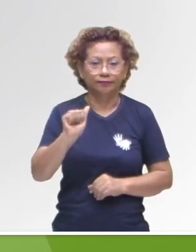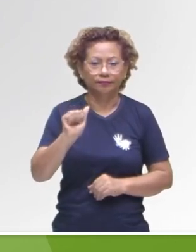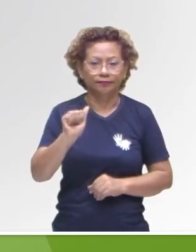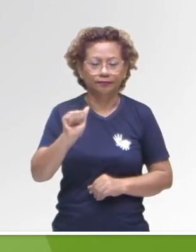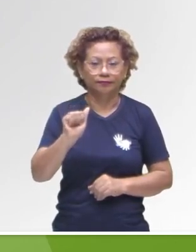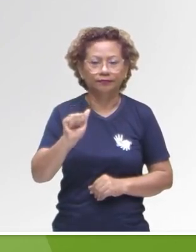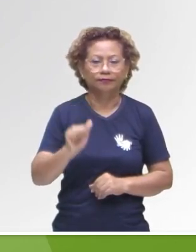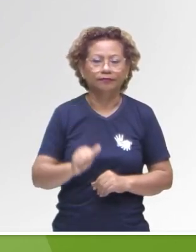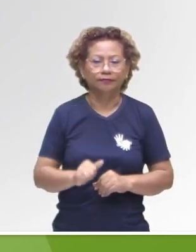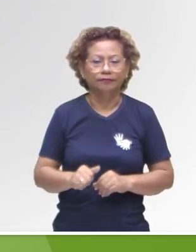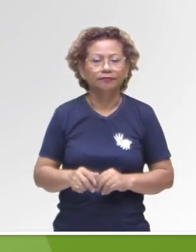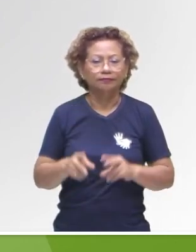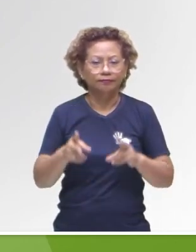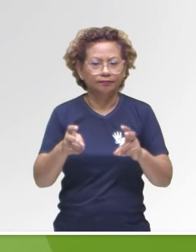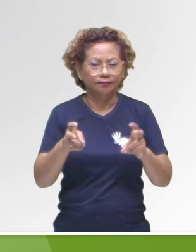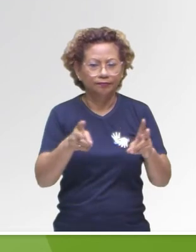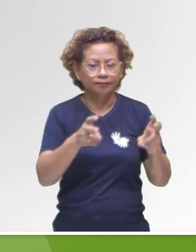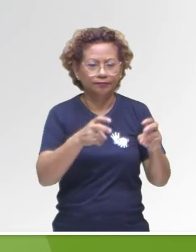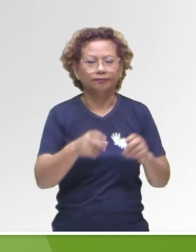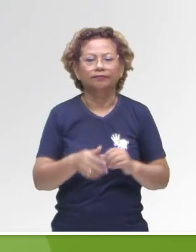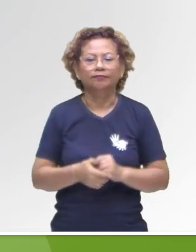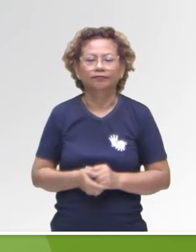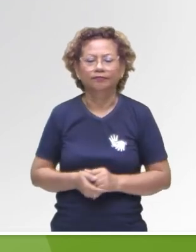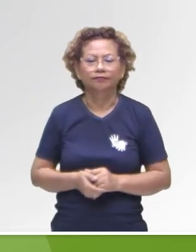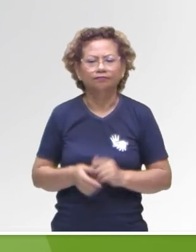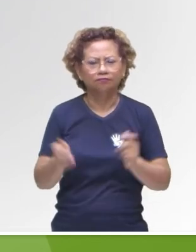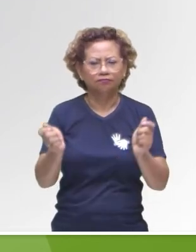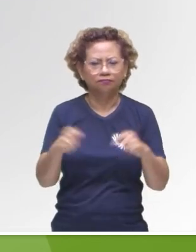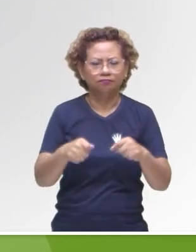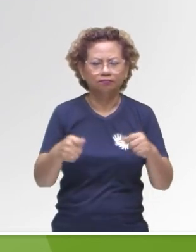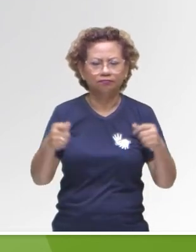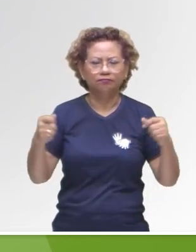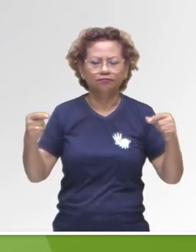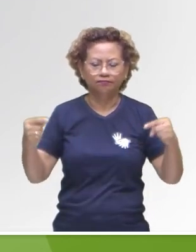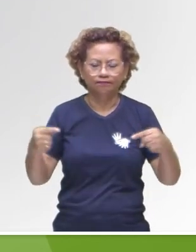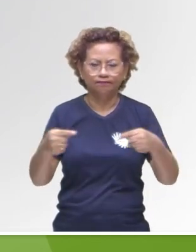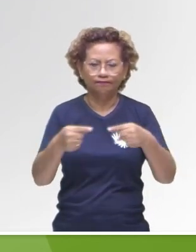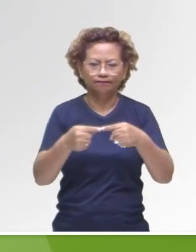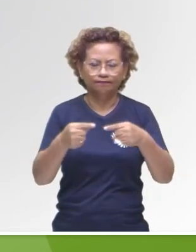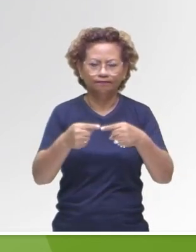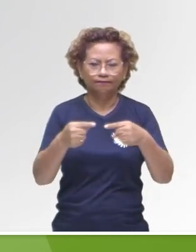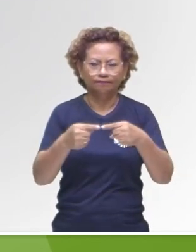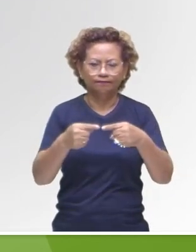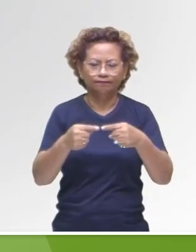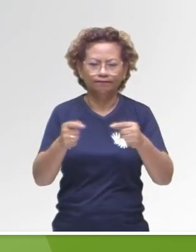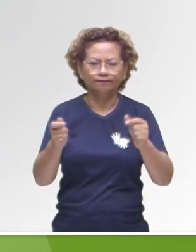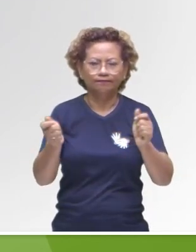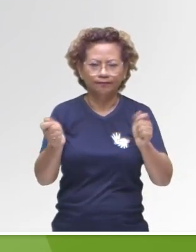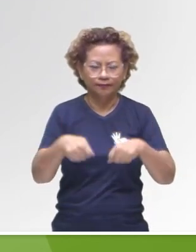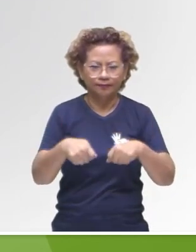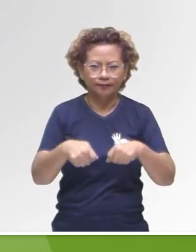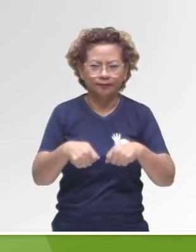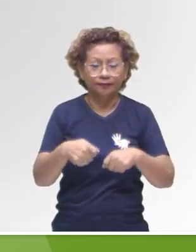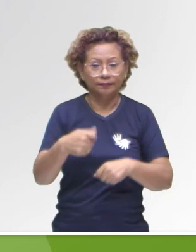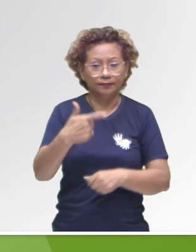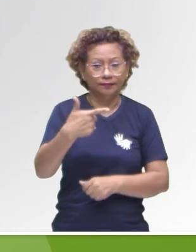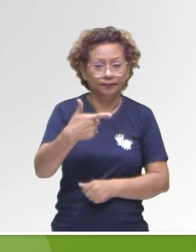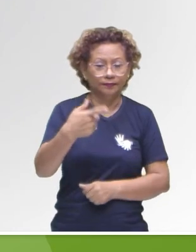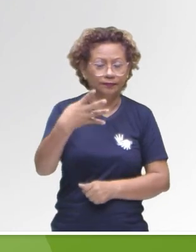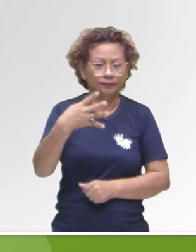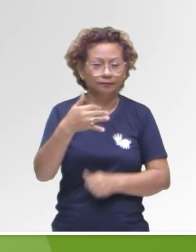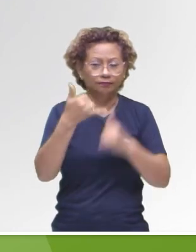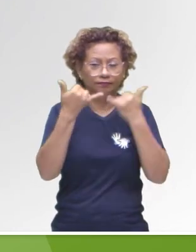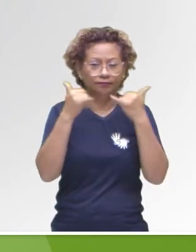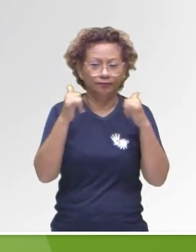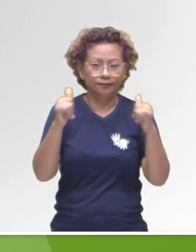tá? No SI. Os capacitores estão ligados a uma diferença de potencial de 24 volts. Aqui, o valor